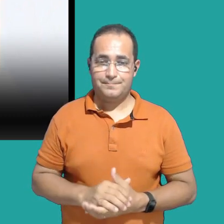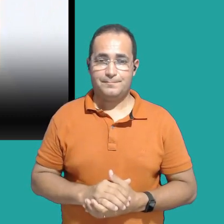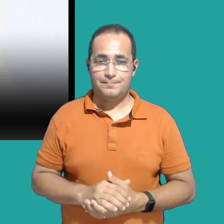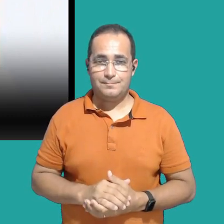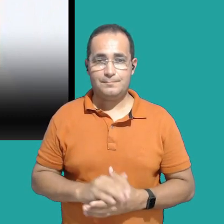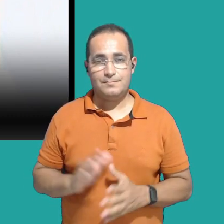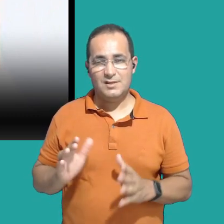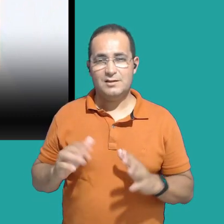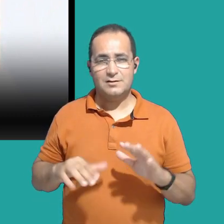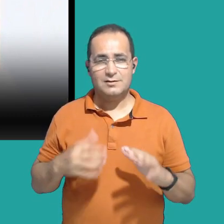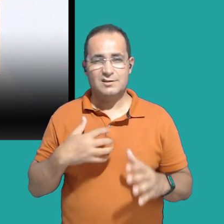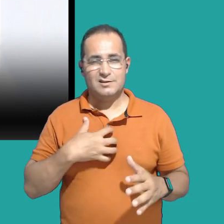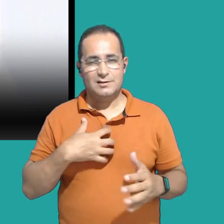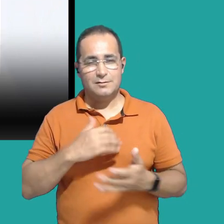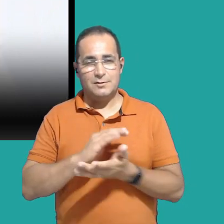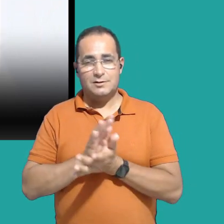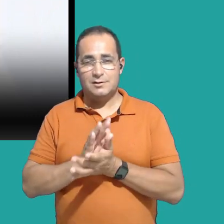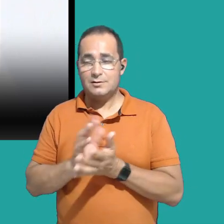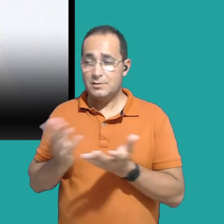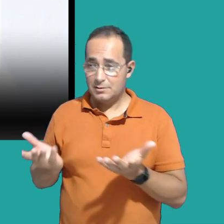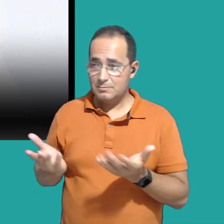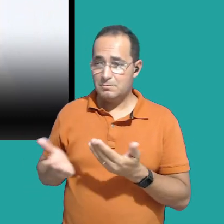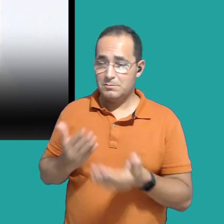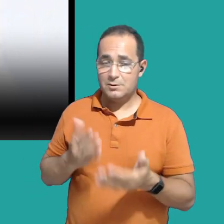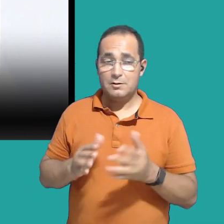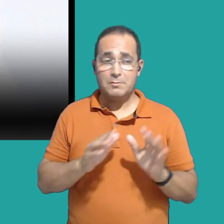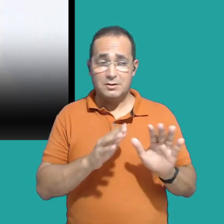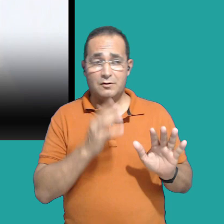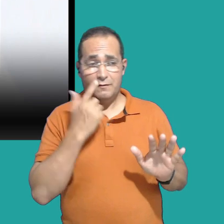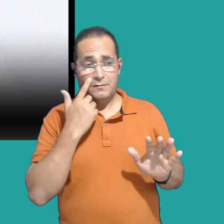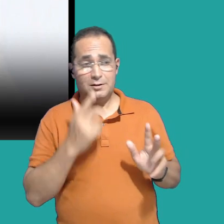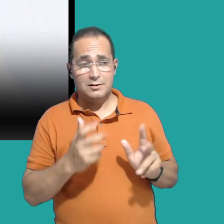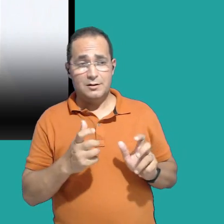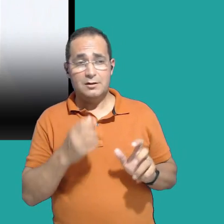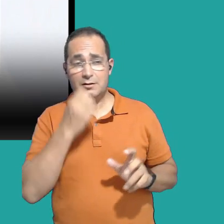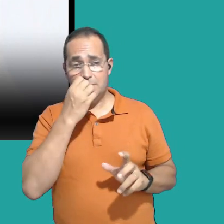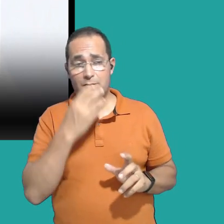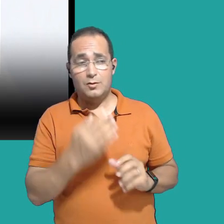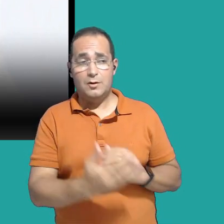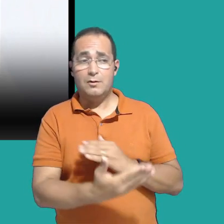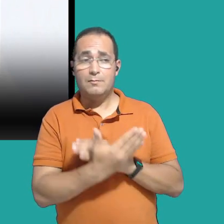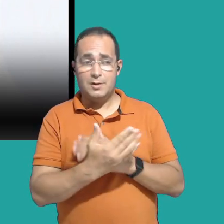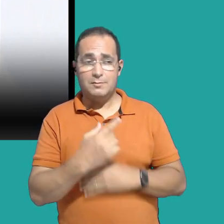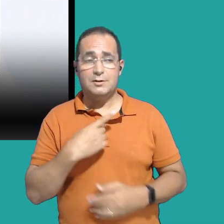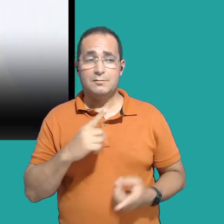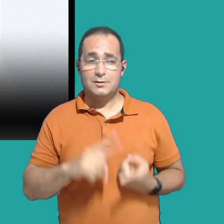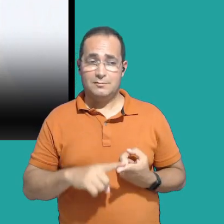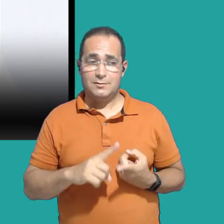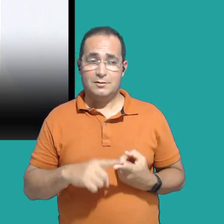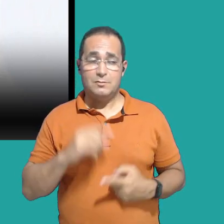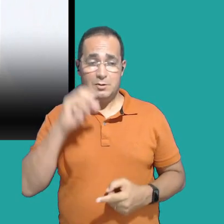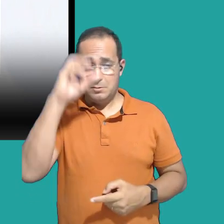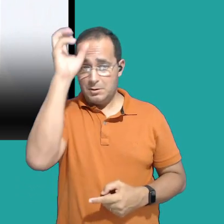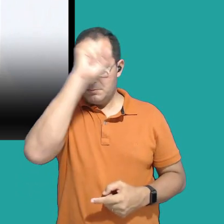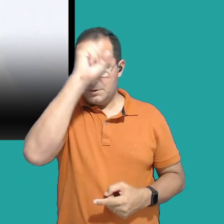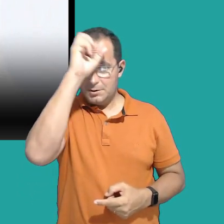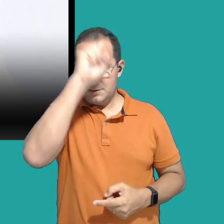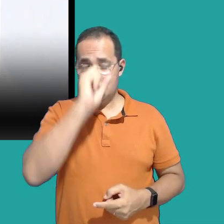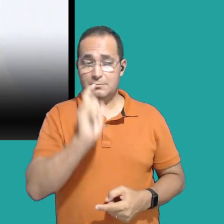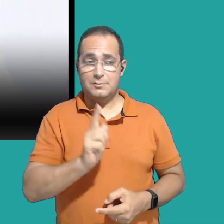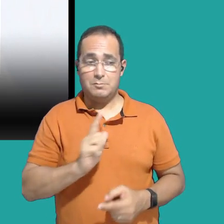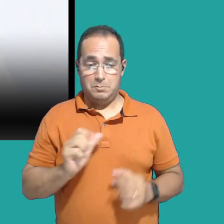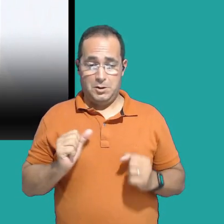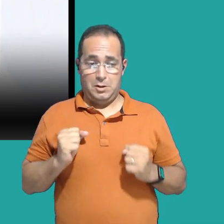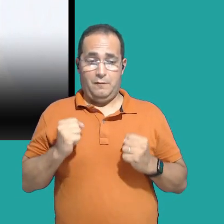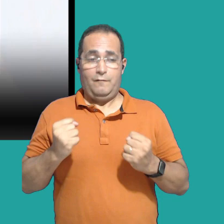sente ameaçado, né? Mesmo assim, de alguma forma. Mas eu vejo que essas coisas foram boas também para mim,